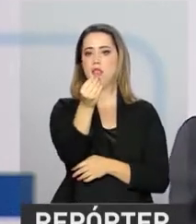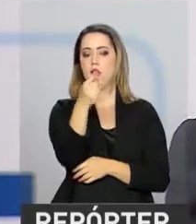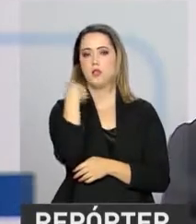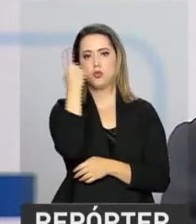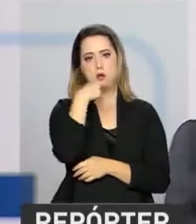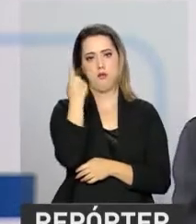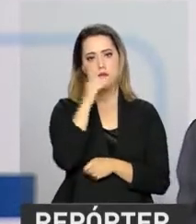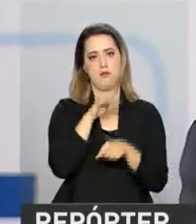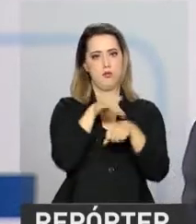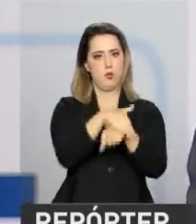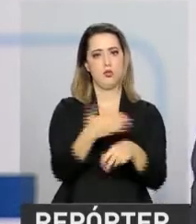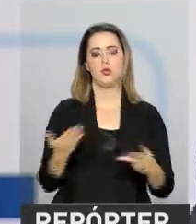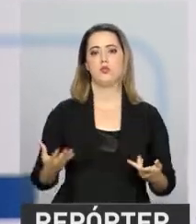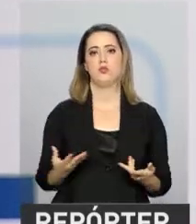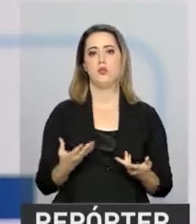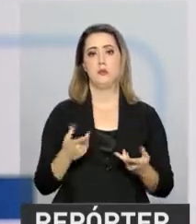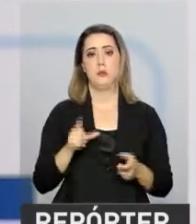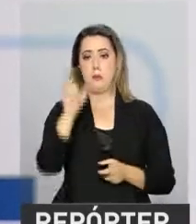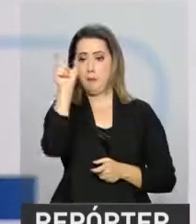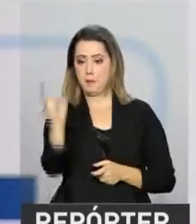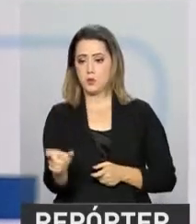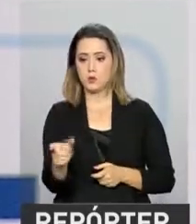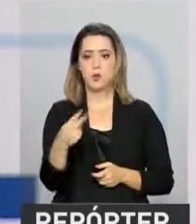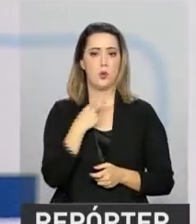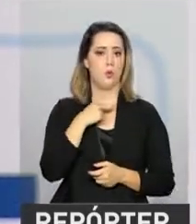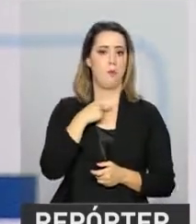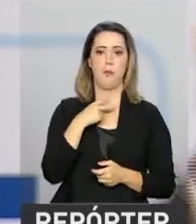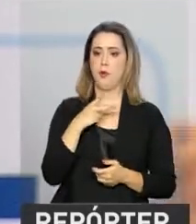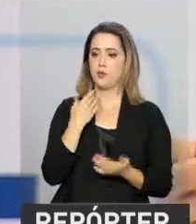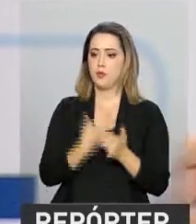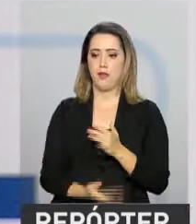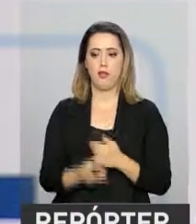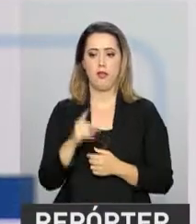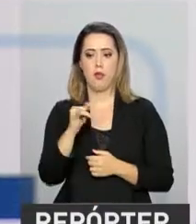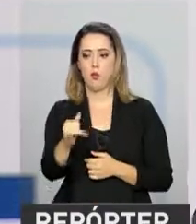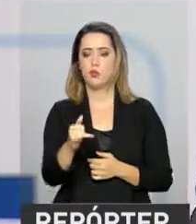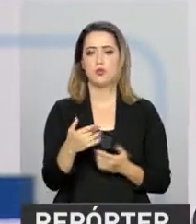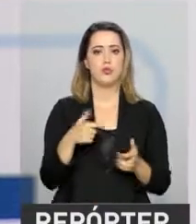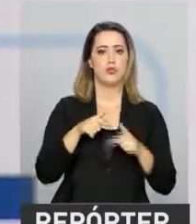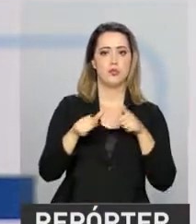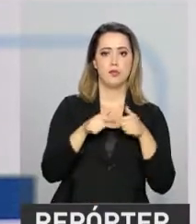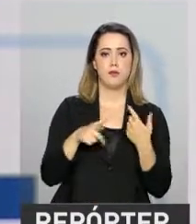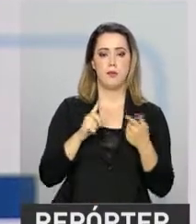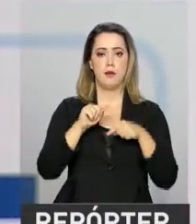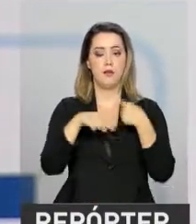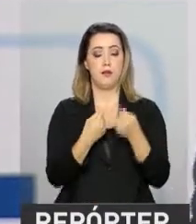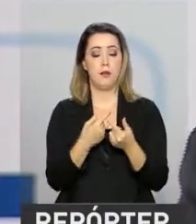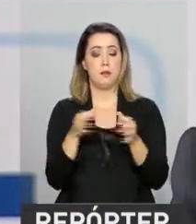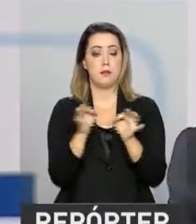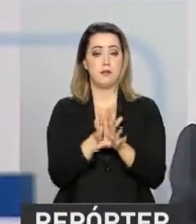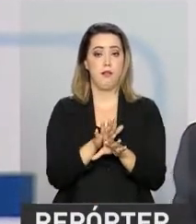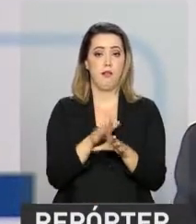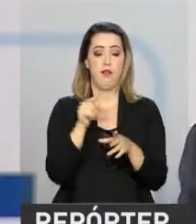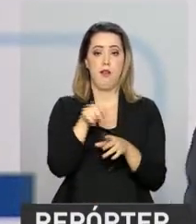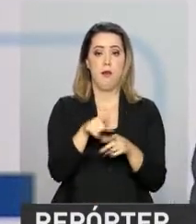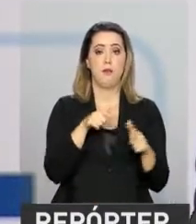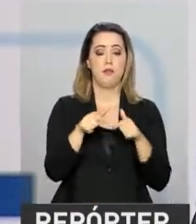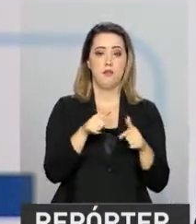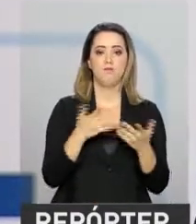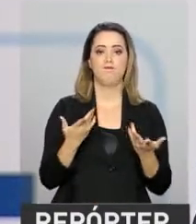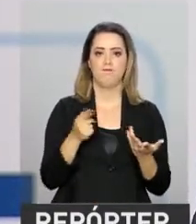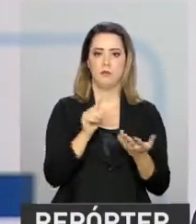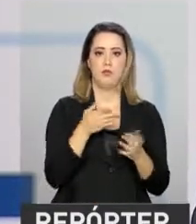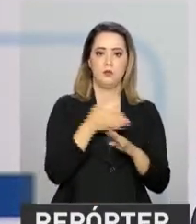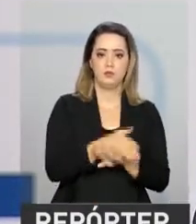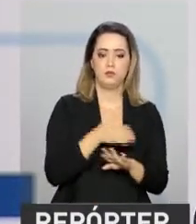atender o autônomo, que não pode perder o dia de trabalho para ir na UBS, ele vai após o expediente para atender